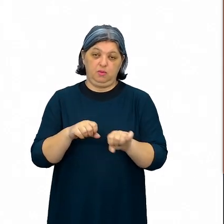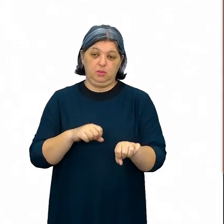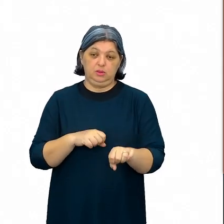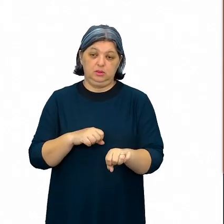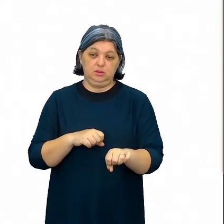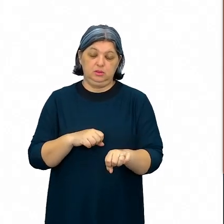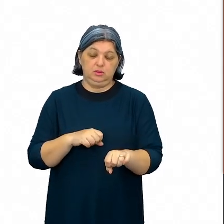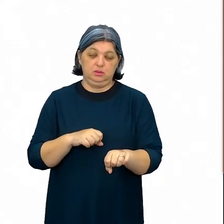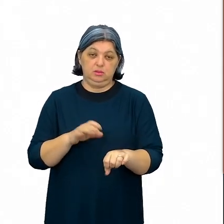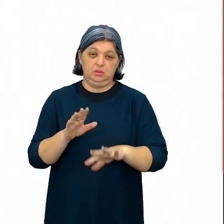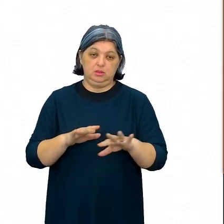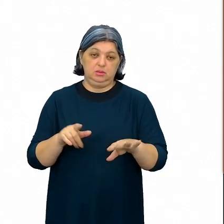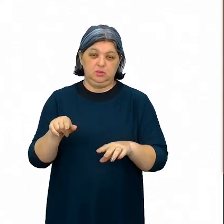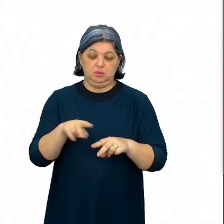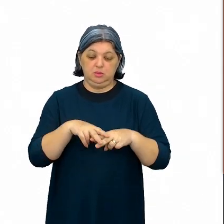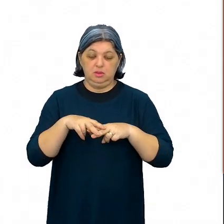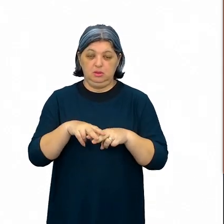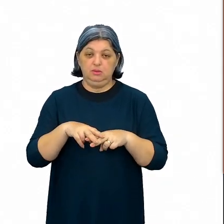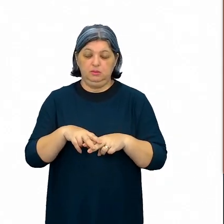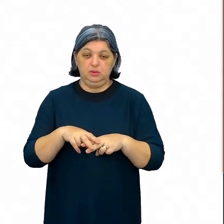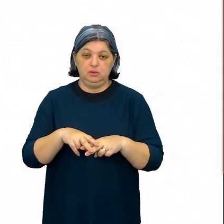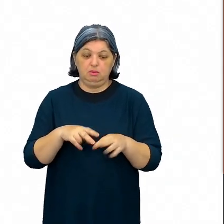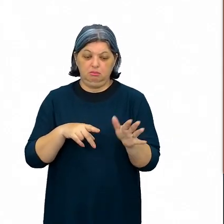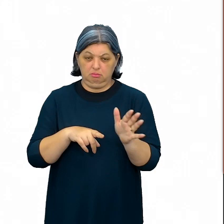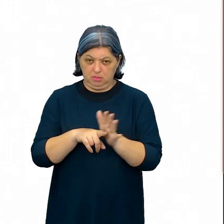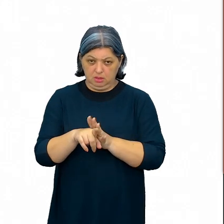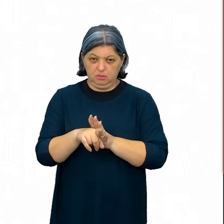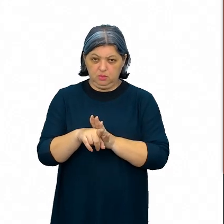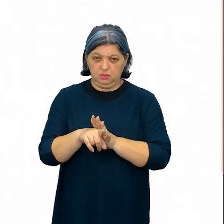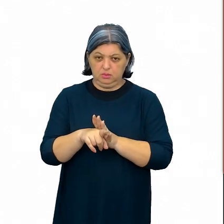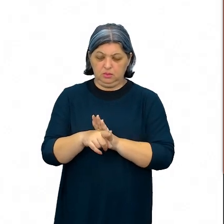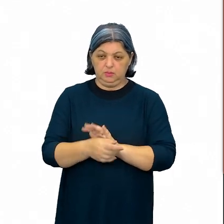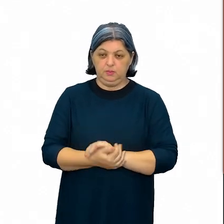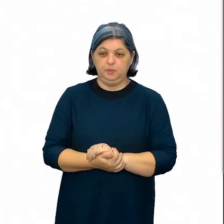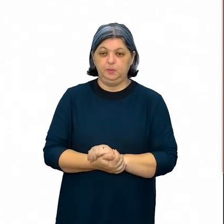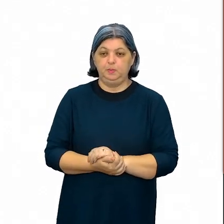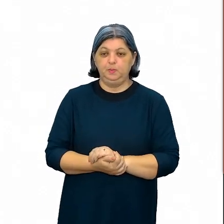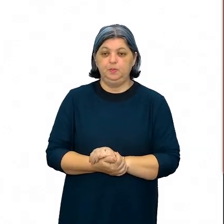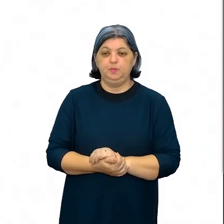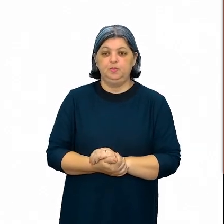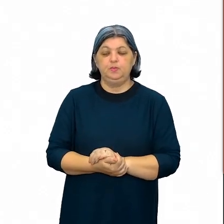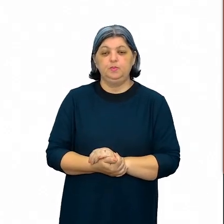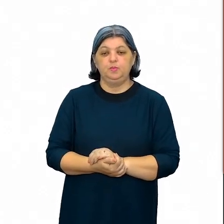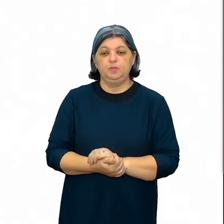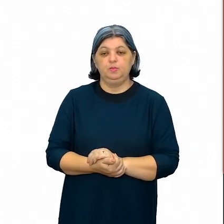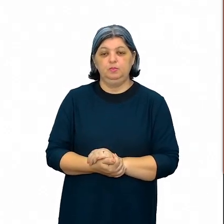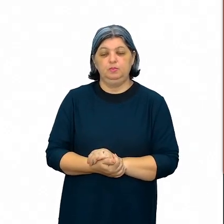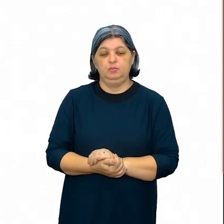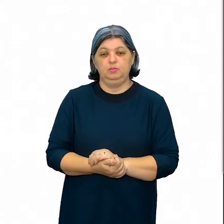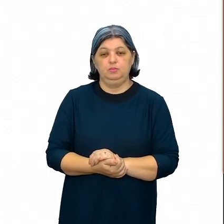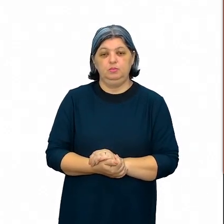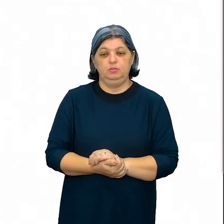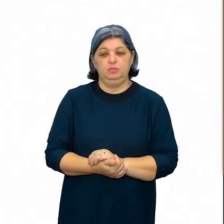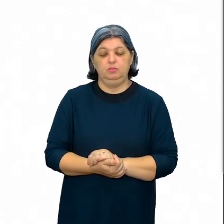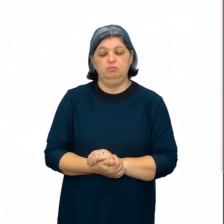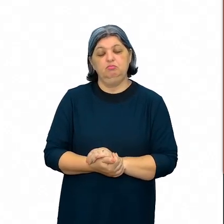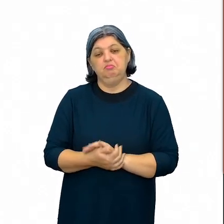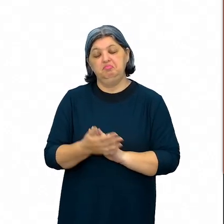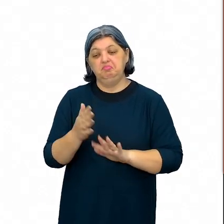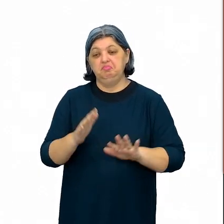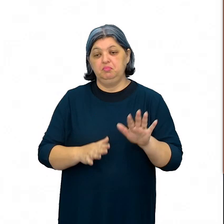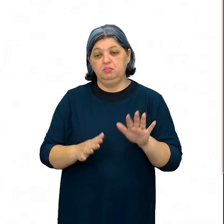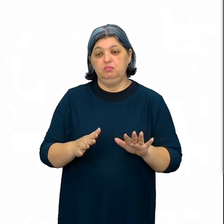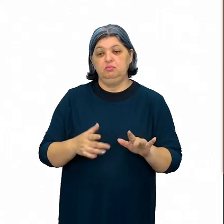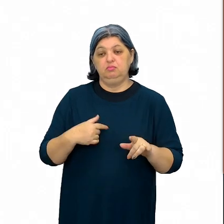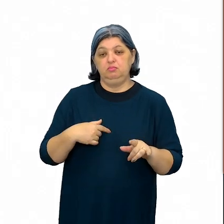você acaba e revisitando essa essa pergunta esse questionamento e pode ser que você é de digo